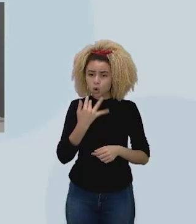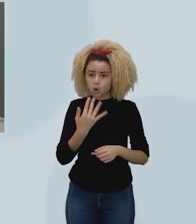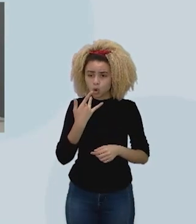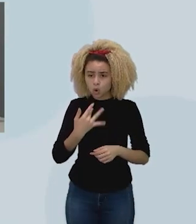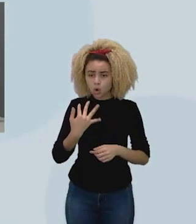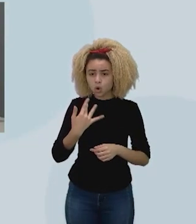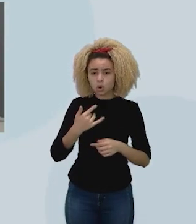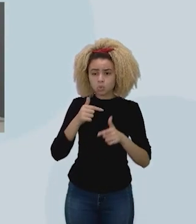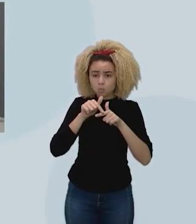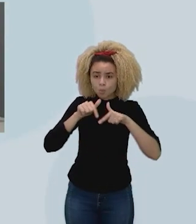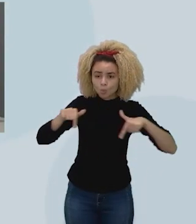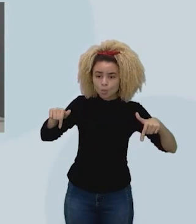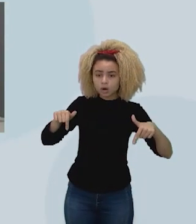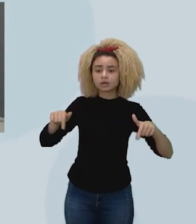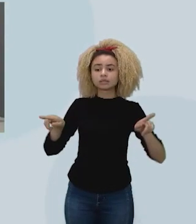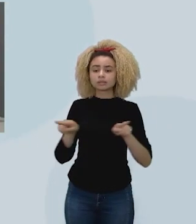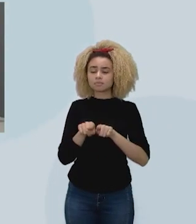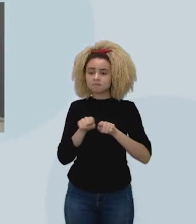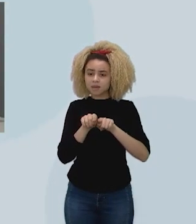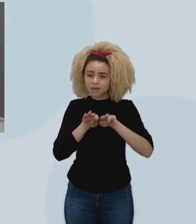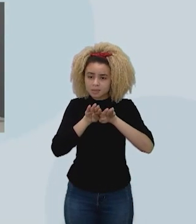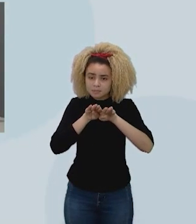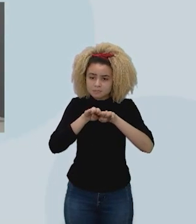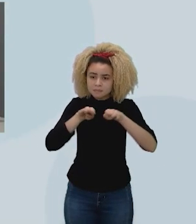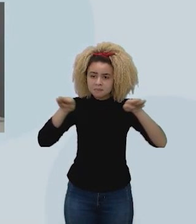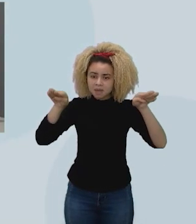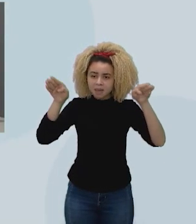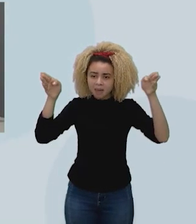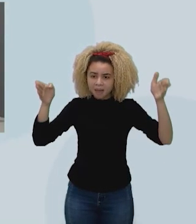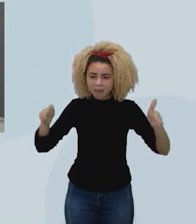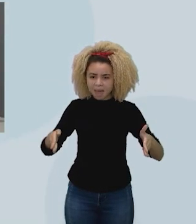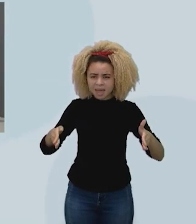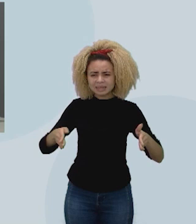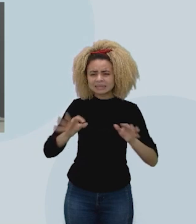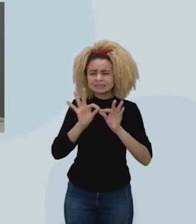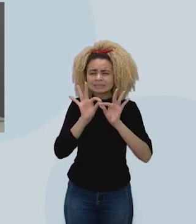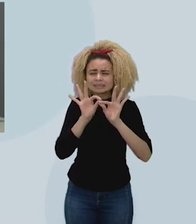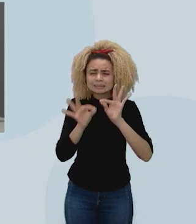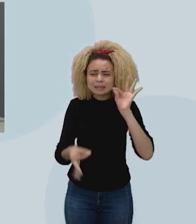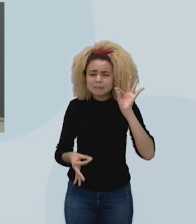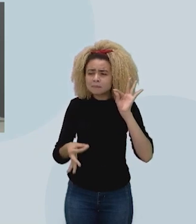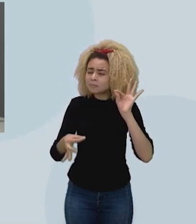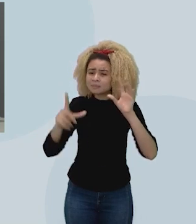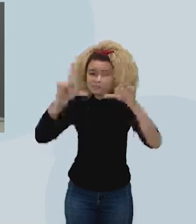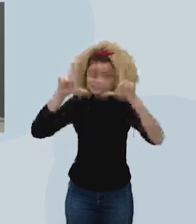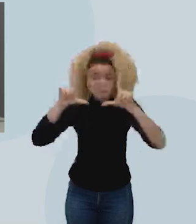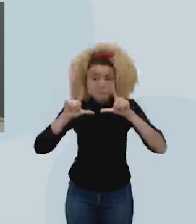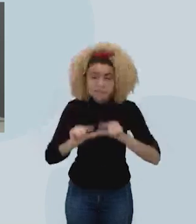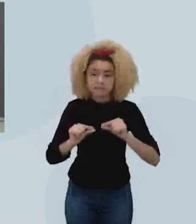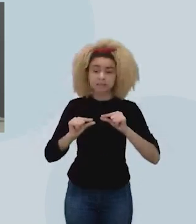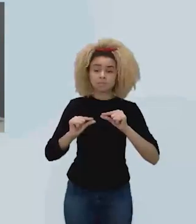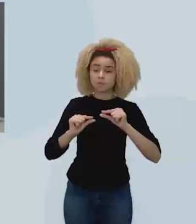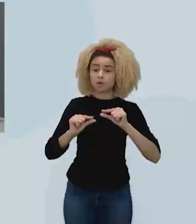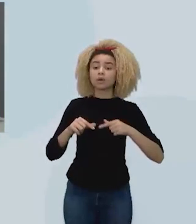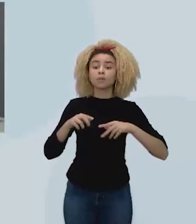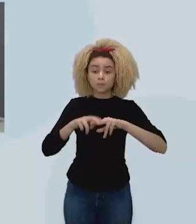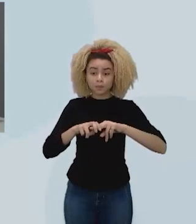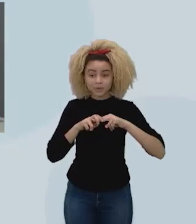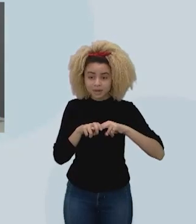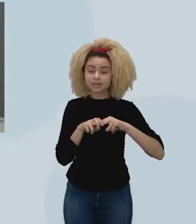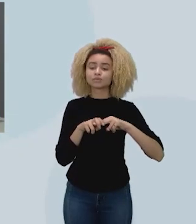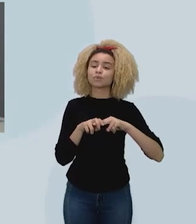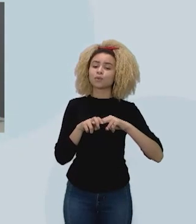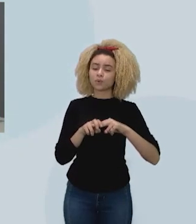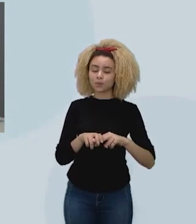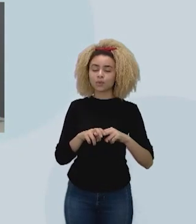tudo tinha que ser sempre em linhas muito retas, né, o mais simples possível, o mais mínimo possível, tá? Por isso, né, essa